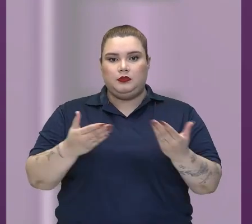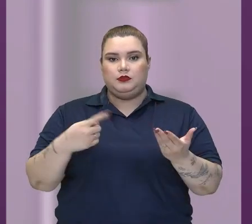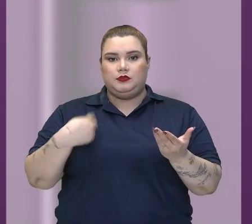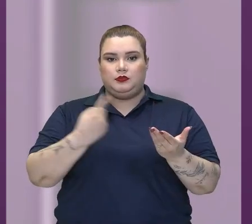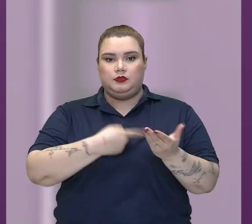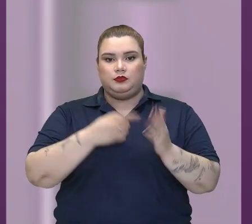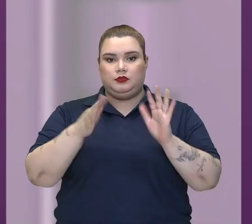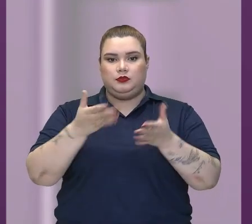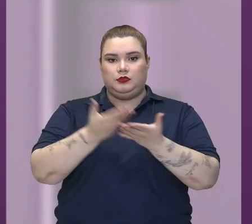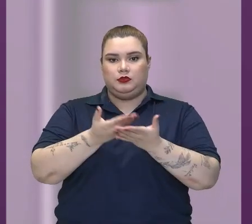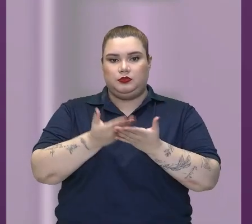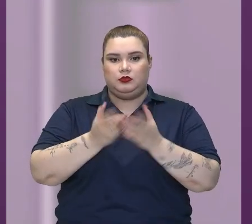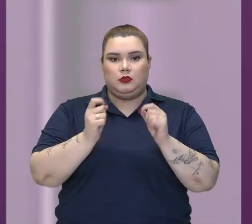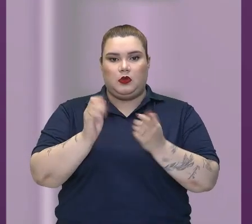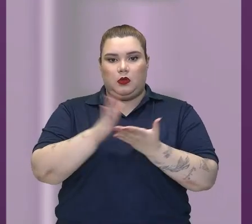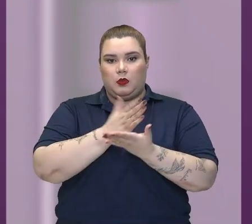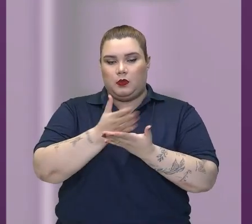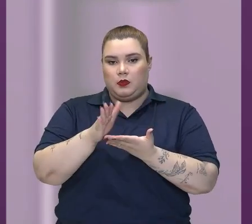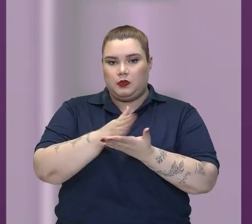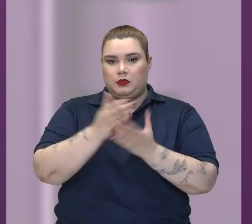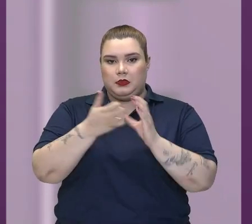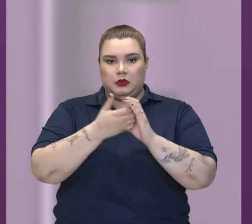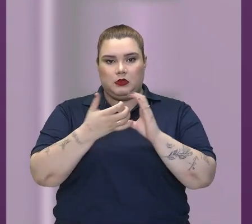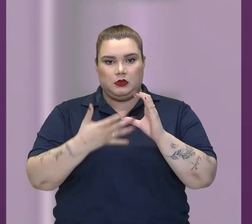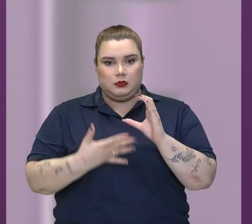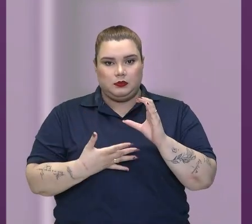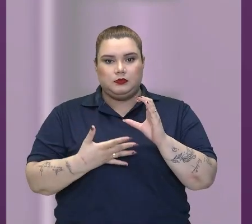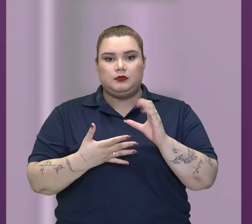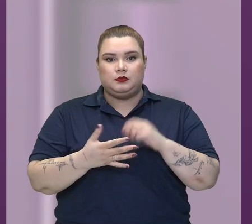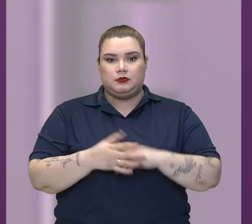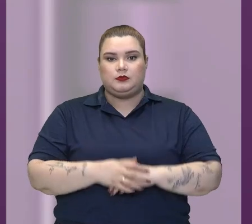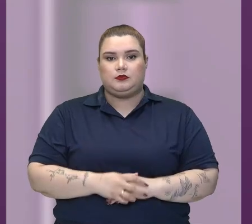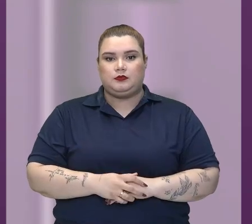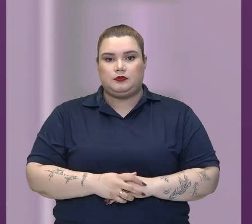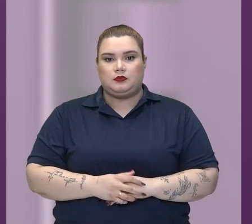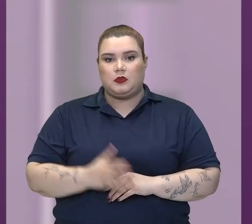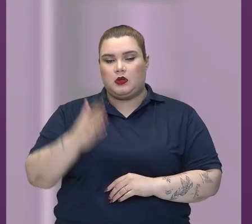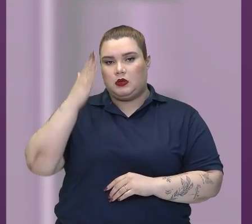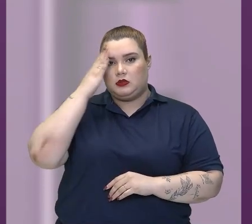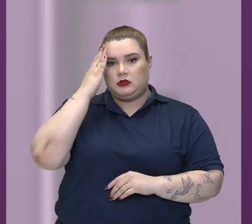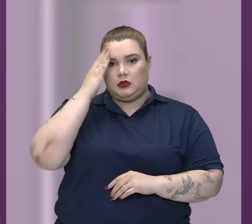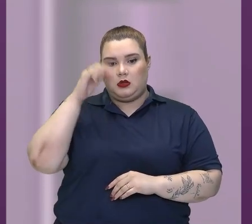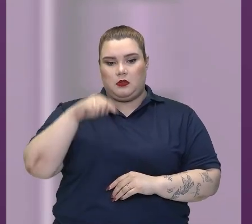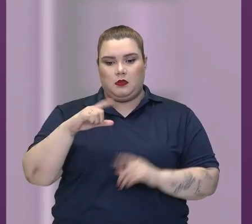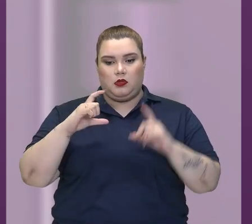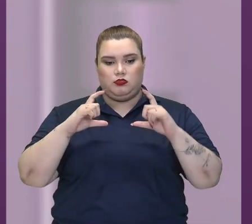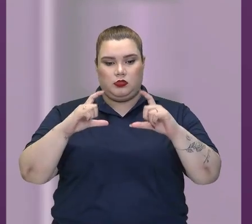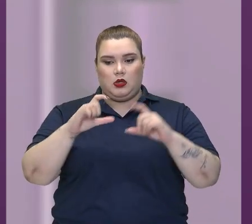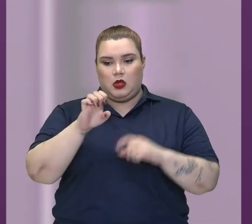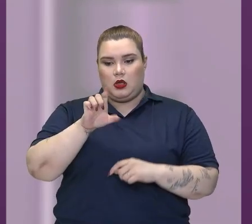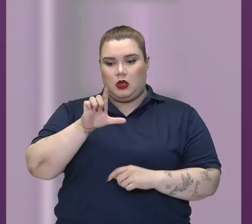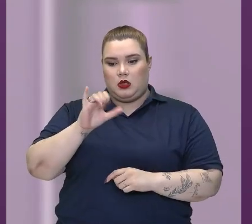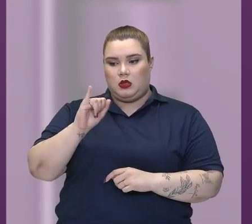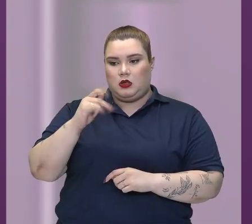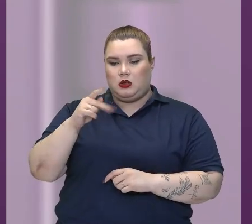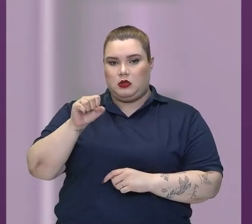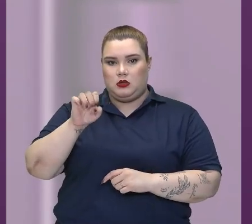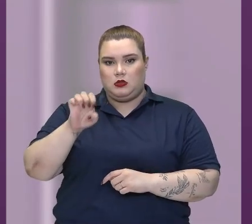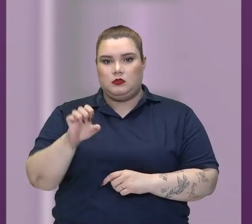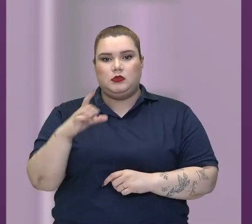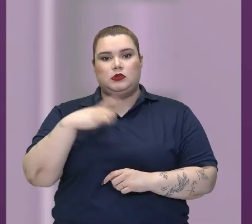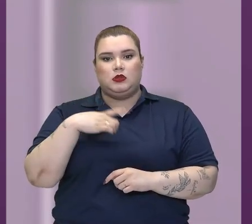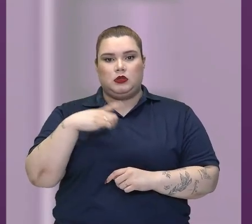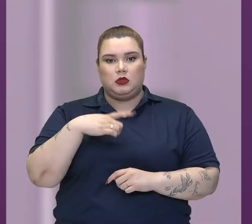aí alguns elementos, né? A gente sabe que uma elipse possui dois focos,